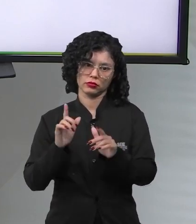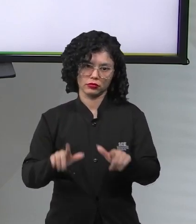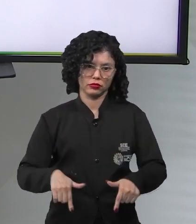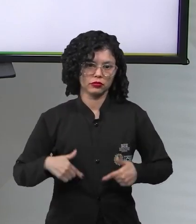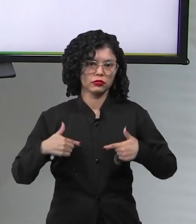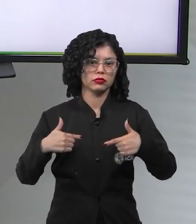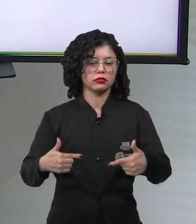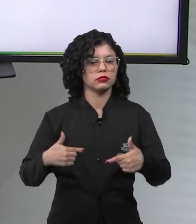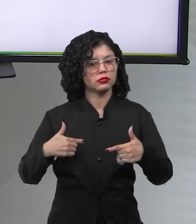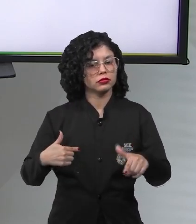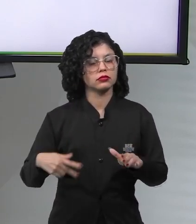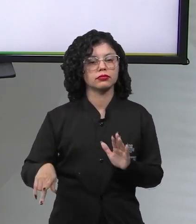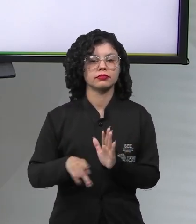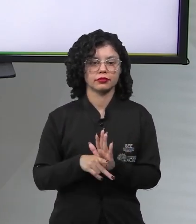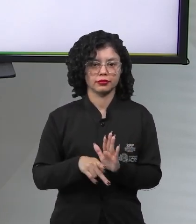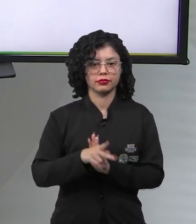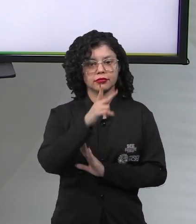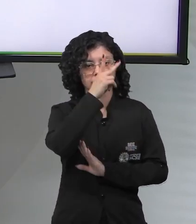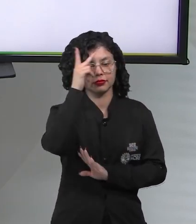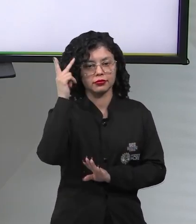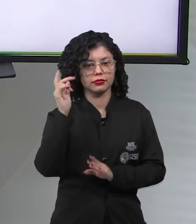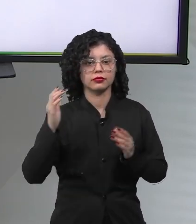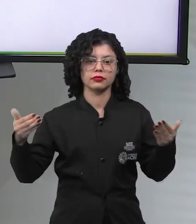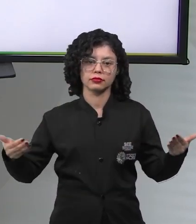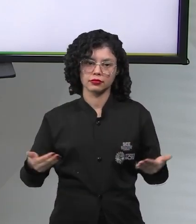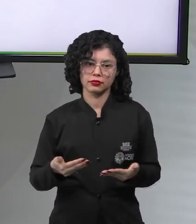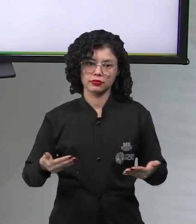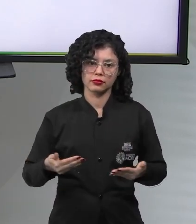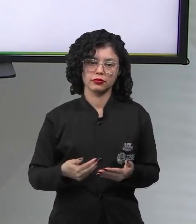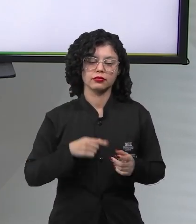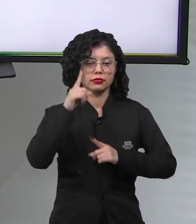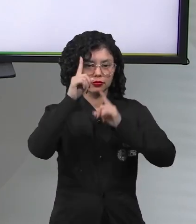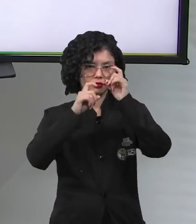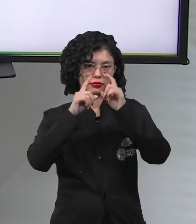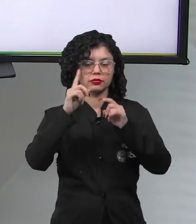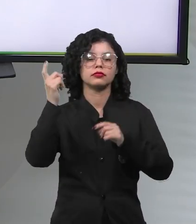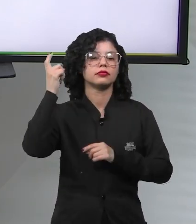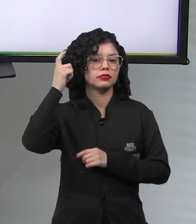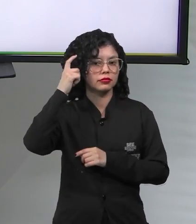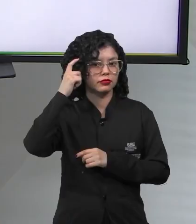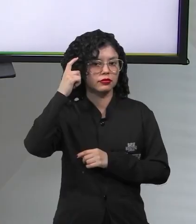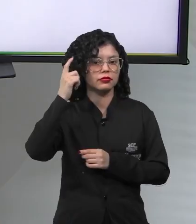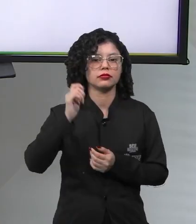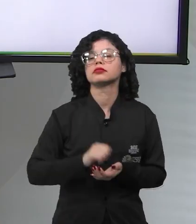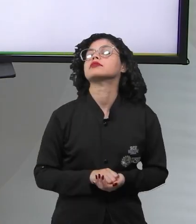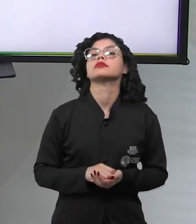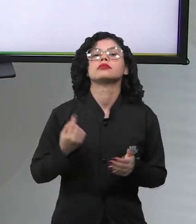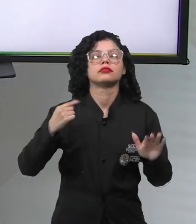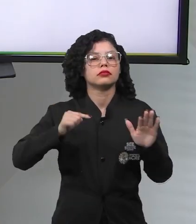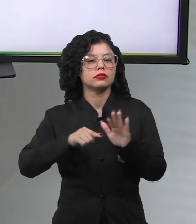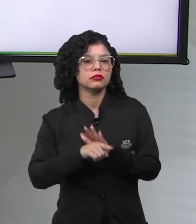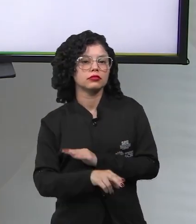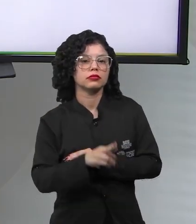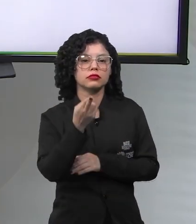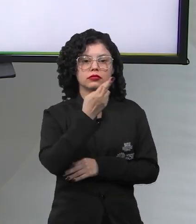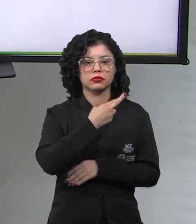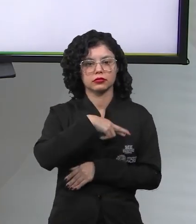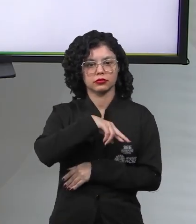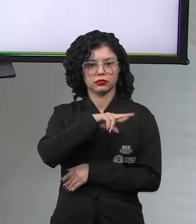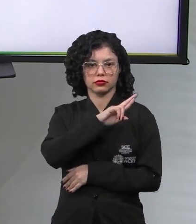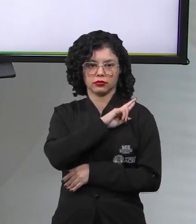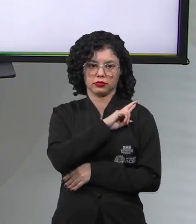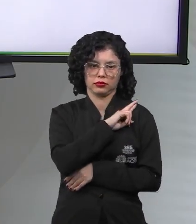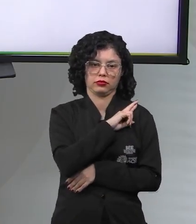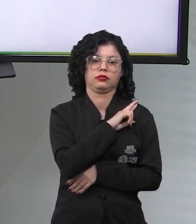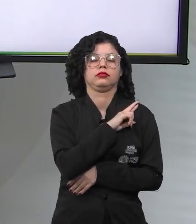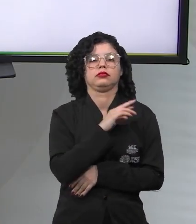e de reivindicação, as pessoas hoje elas podem expressar o seu pensamento dentro da responsabilidade,